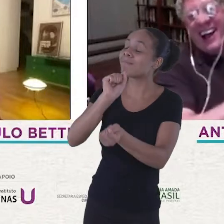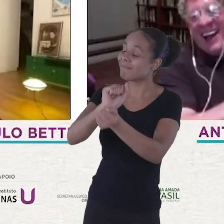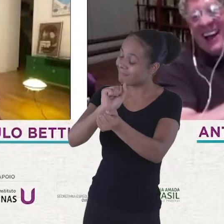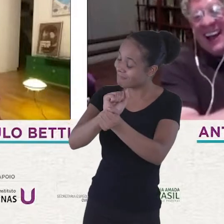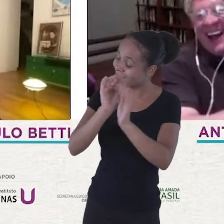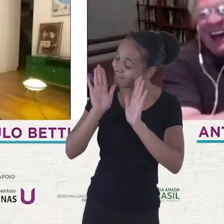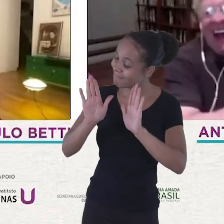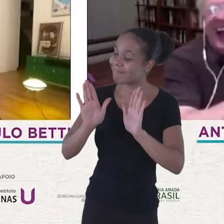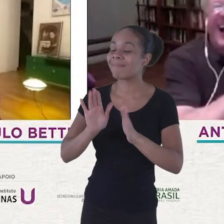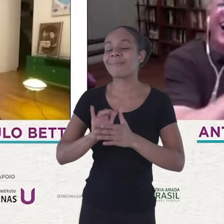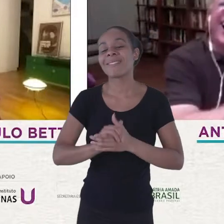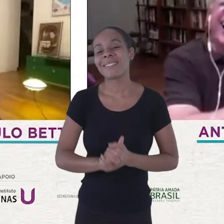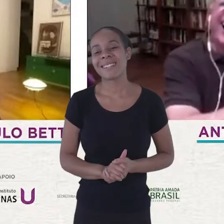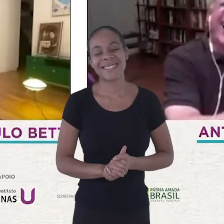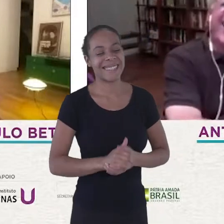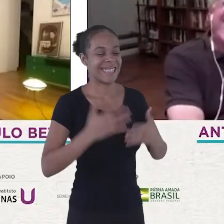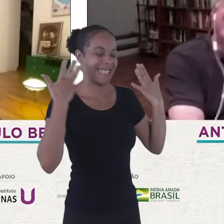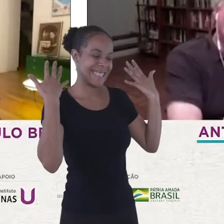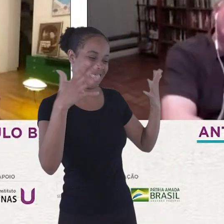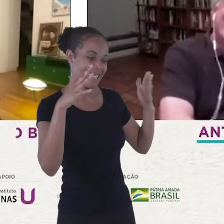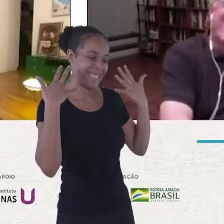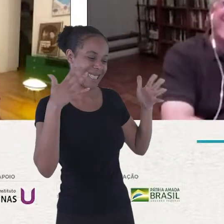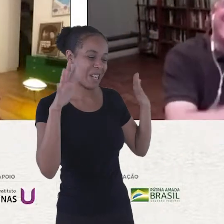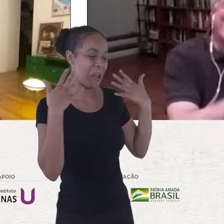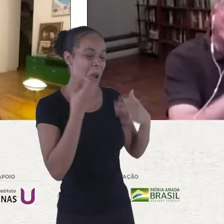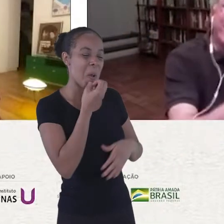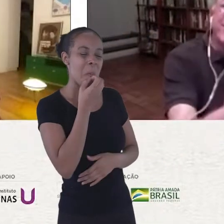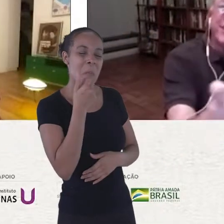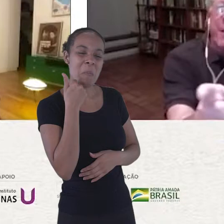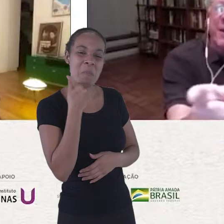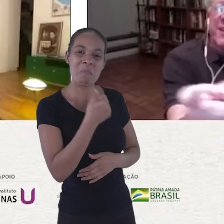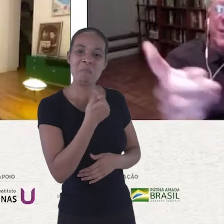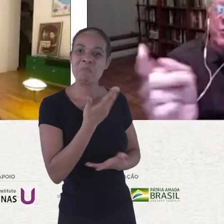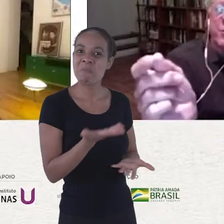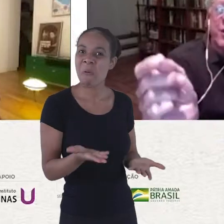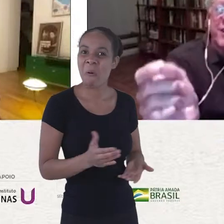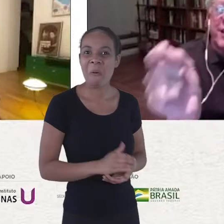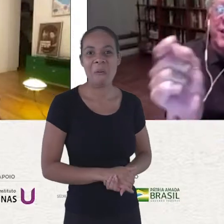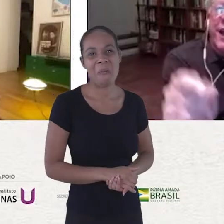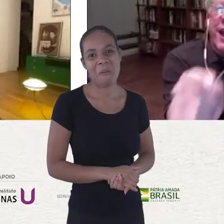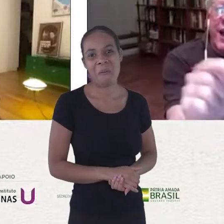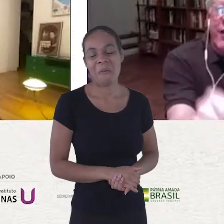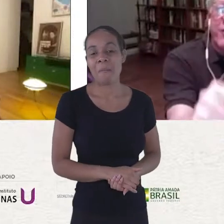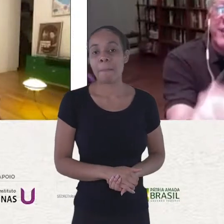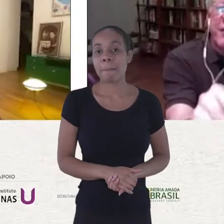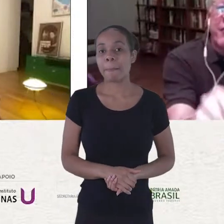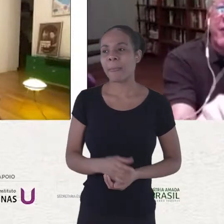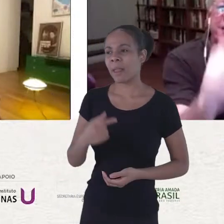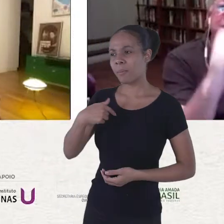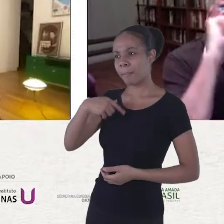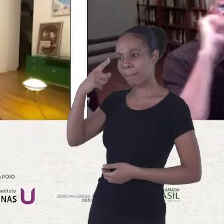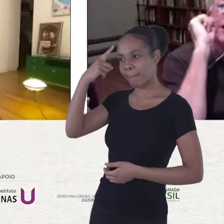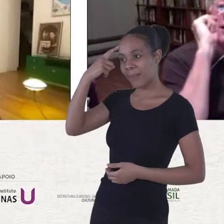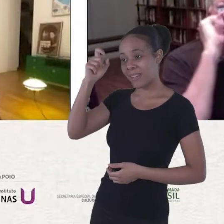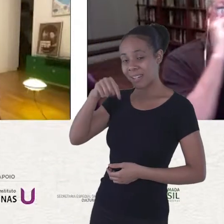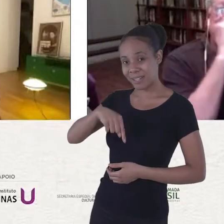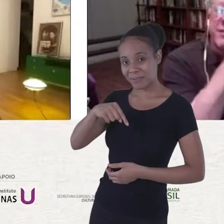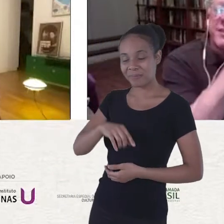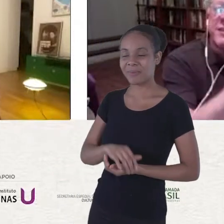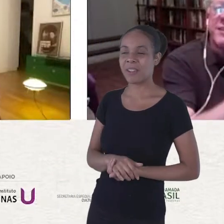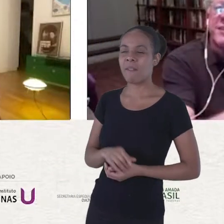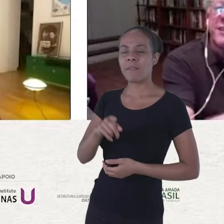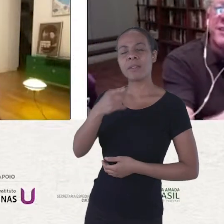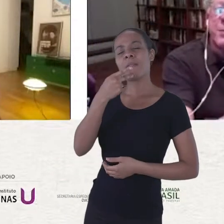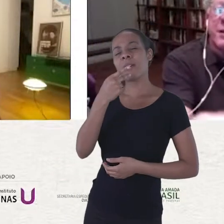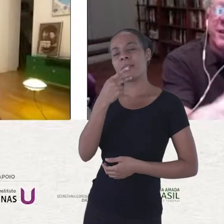Muito bom, muito bom. Que maravilha. Eu estava vendo Uma coisa aqui. que eu estava pensando, desculpa, só assim, você estava falando dessa história, Stepan, eu estava